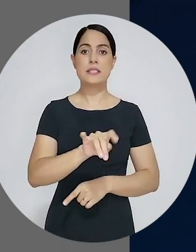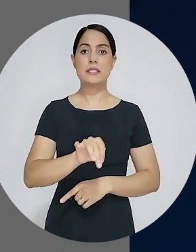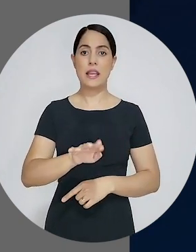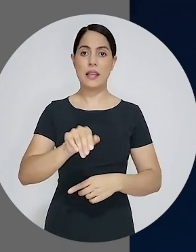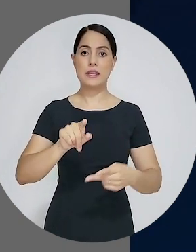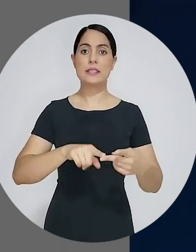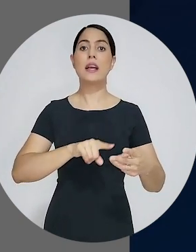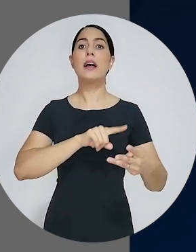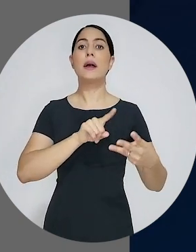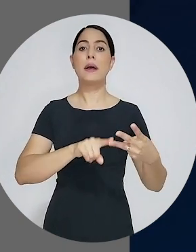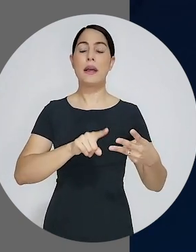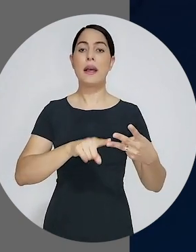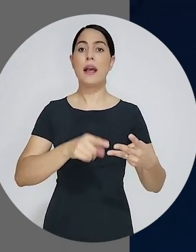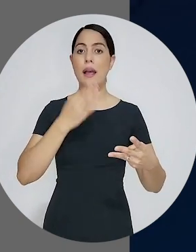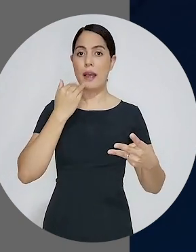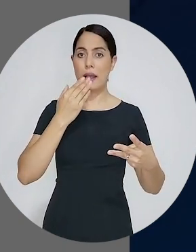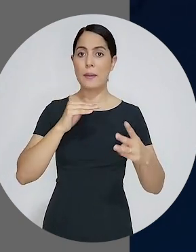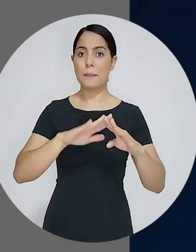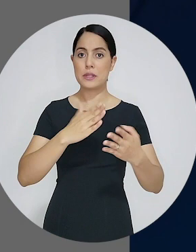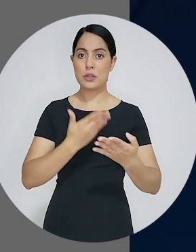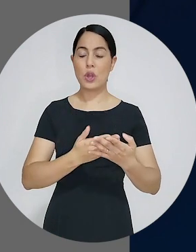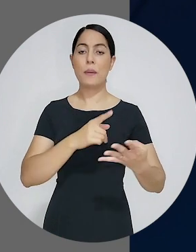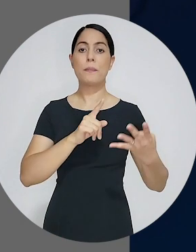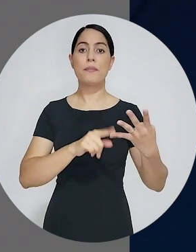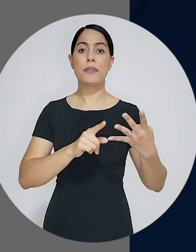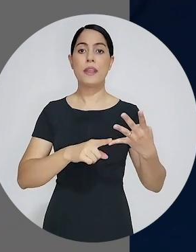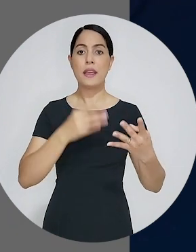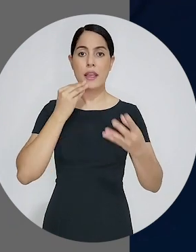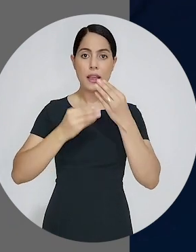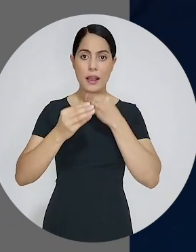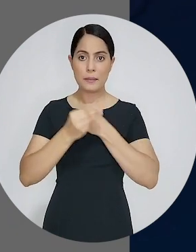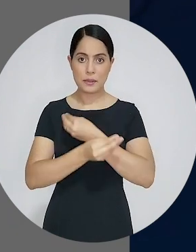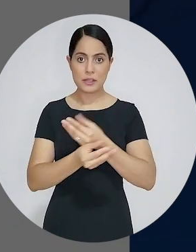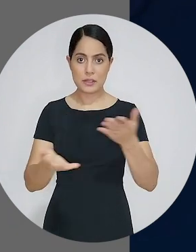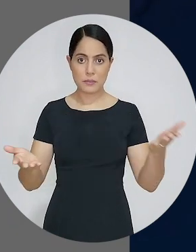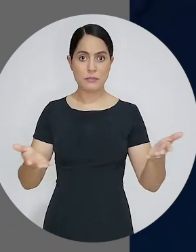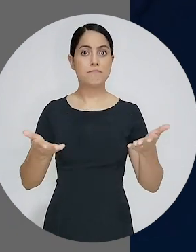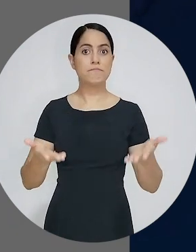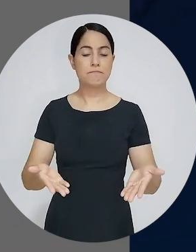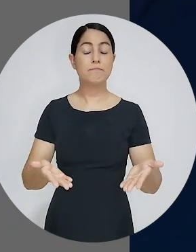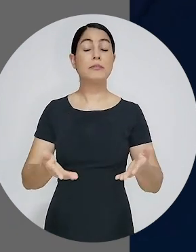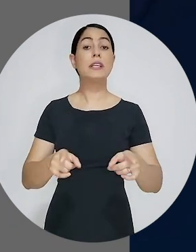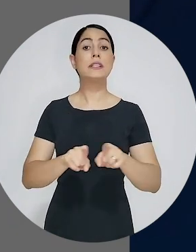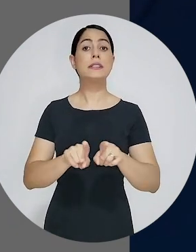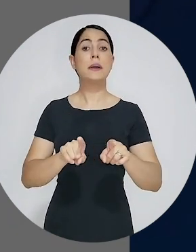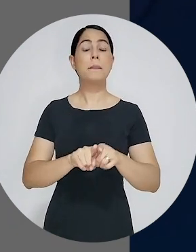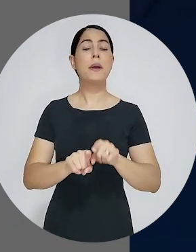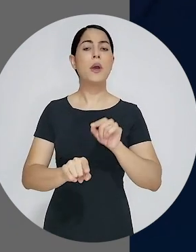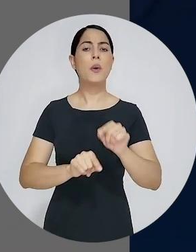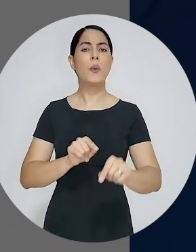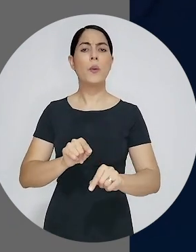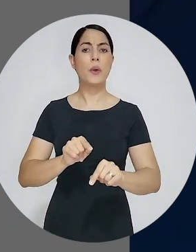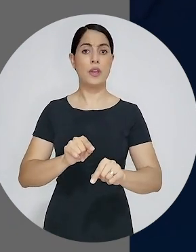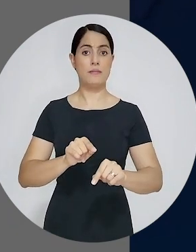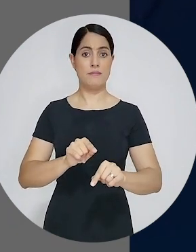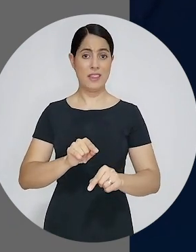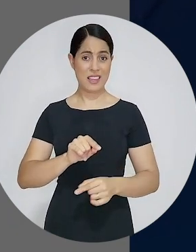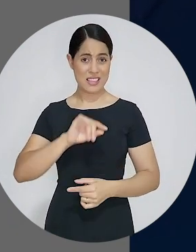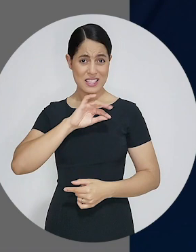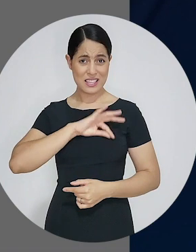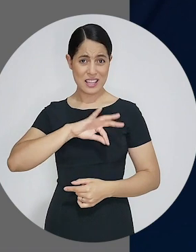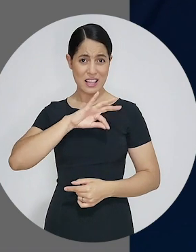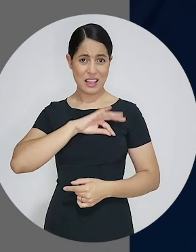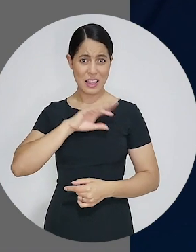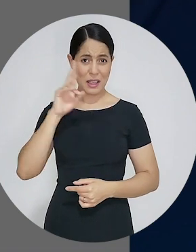e o Programa de Aquisição de Alimentos, bem como a concessão de auxílio emergencial em valor insuficiente